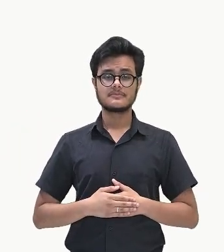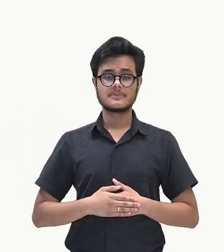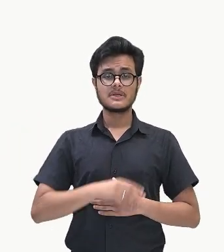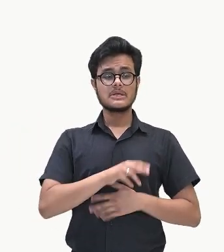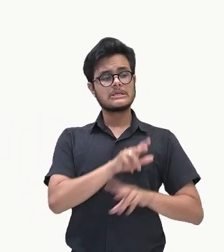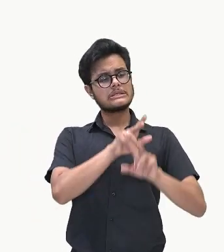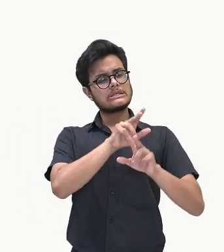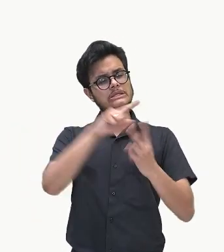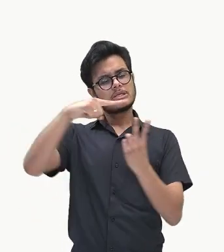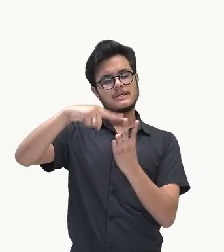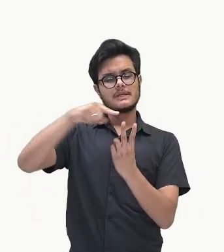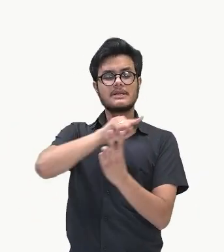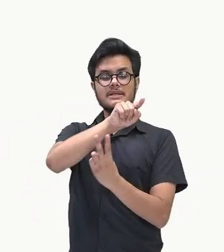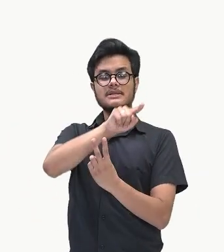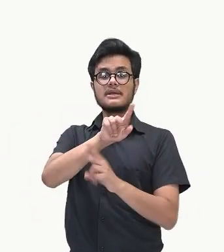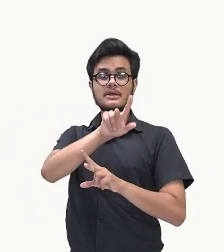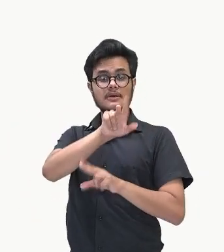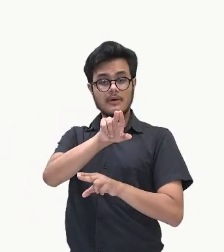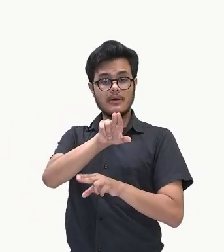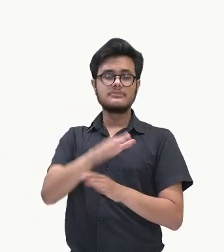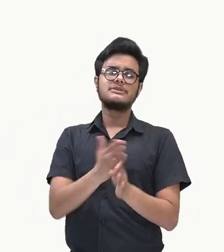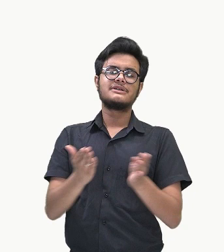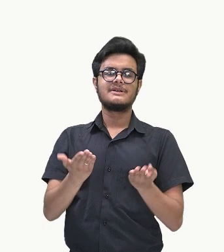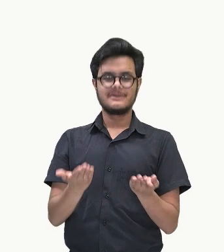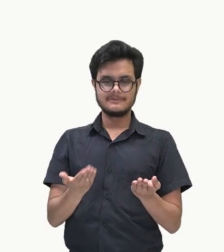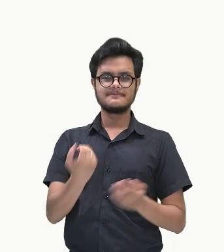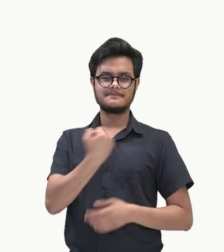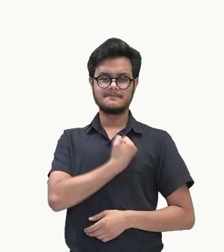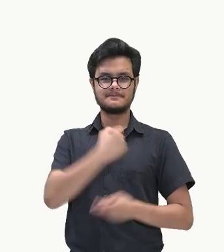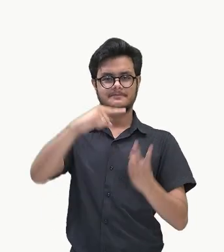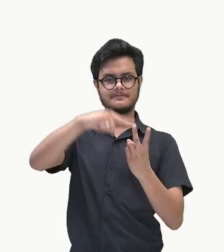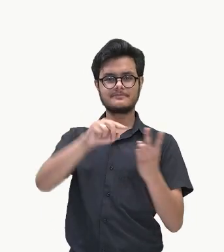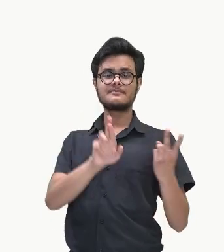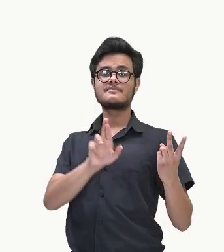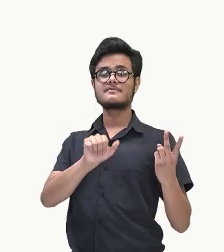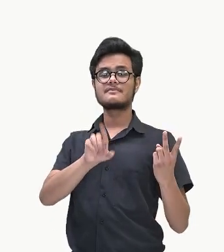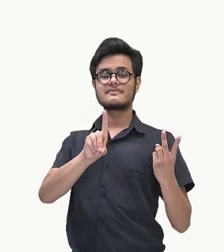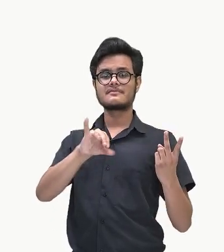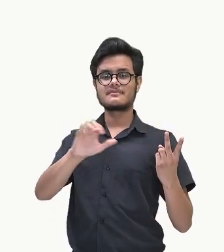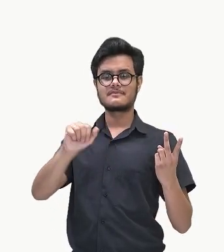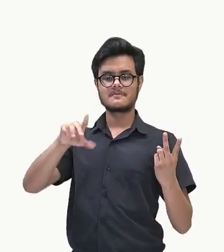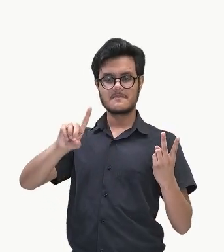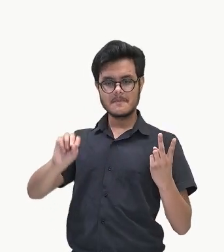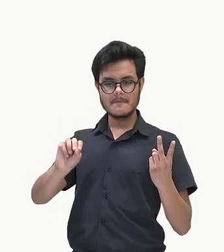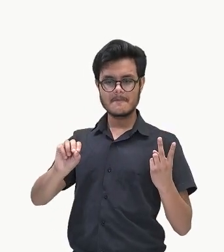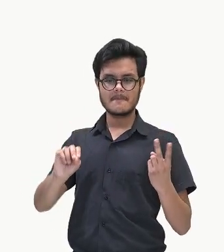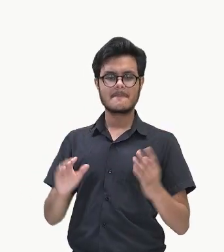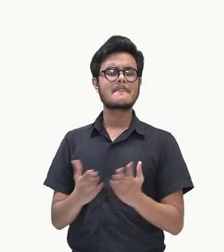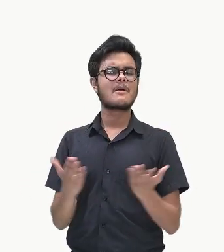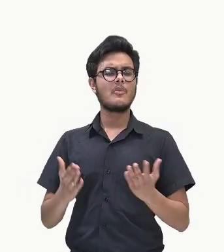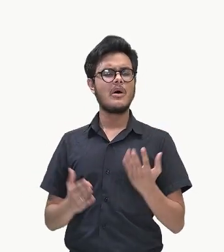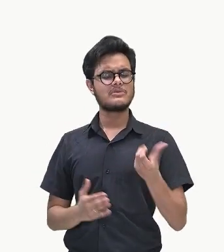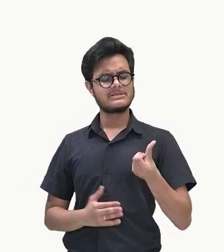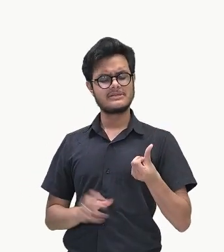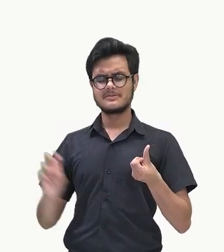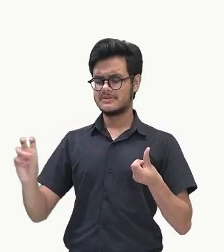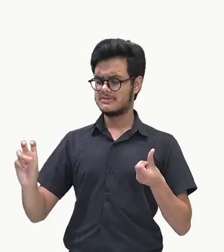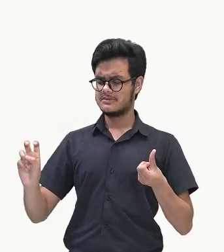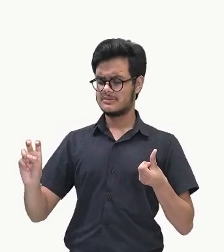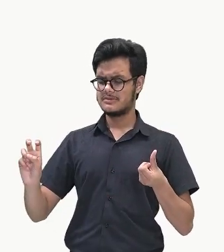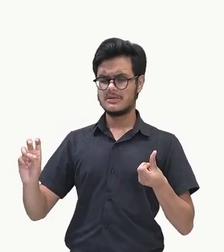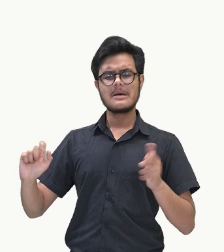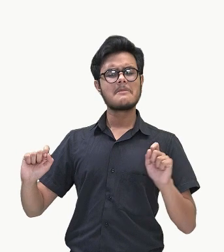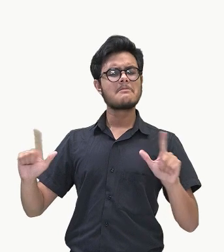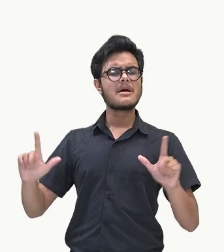iguais, meu radicando vai dizer qual é o número maior. Então, quem é o maior? 6